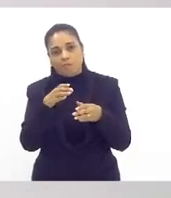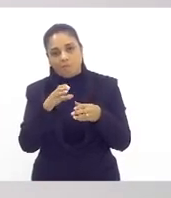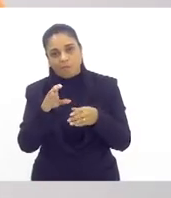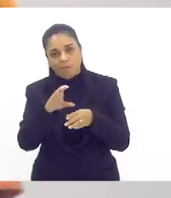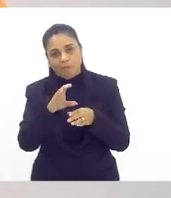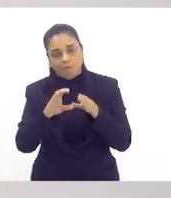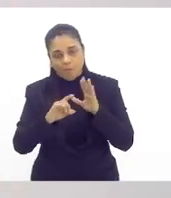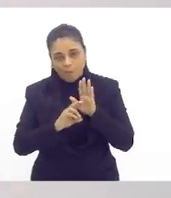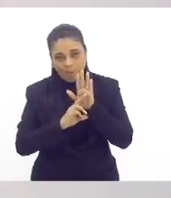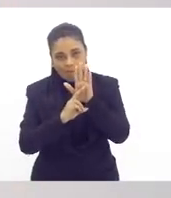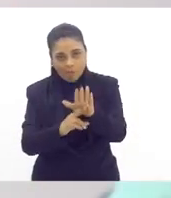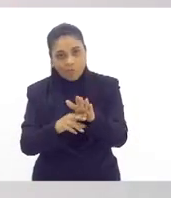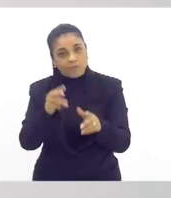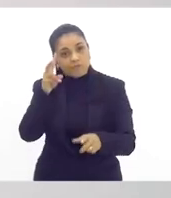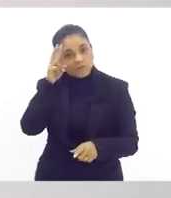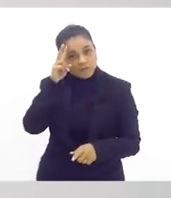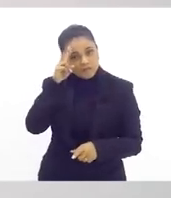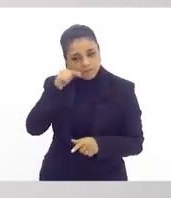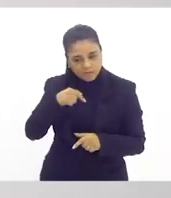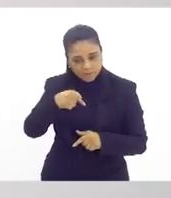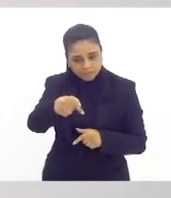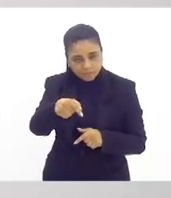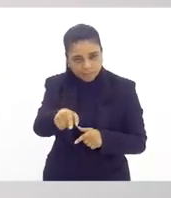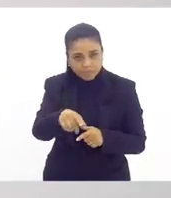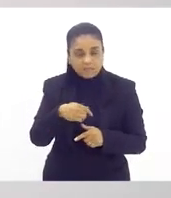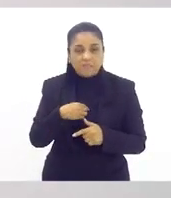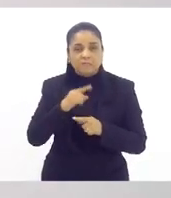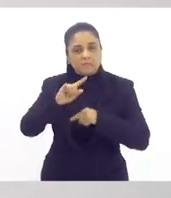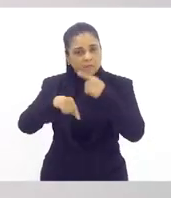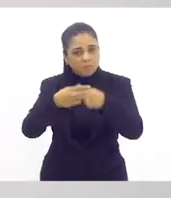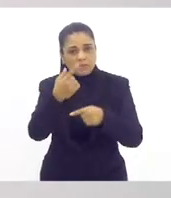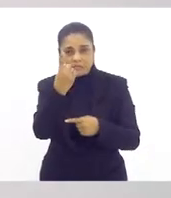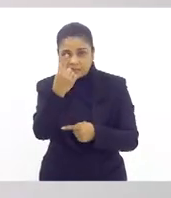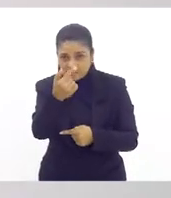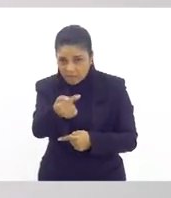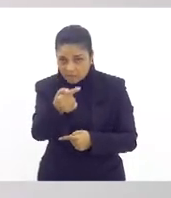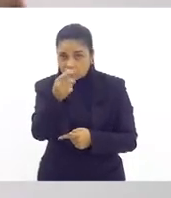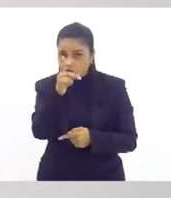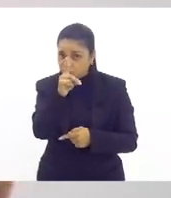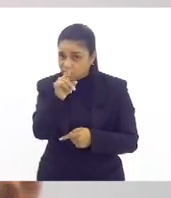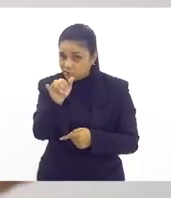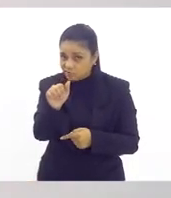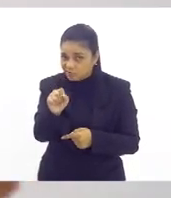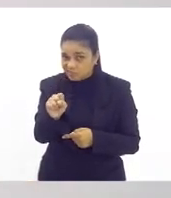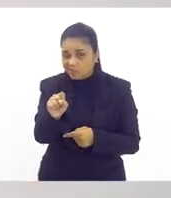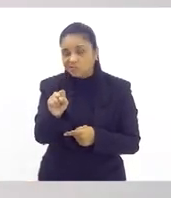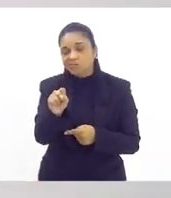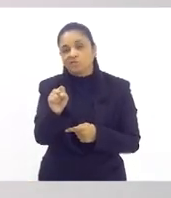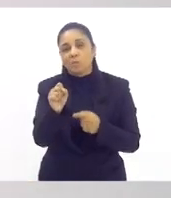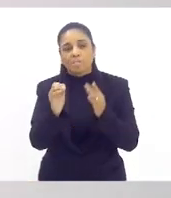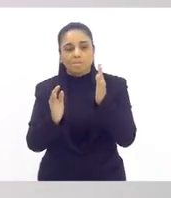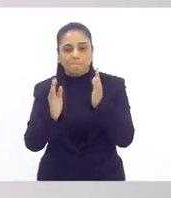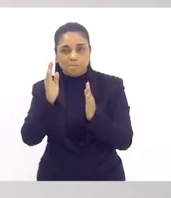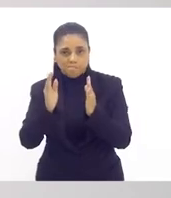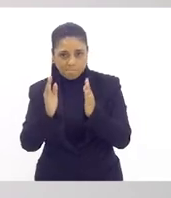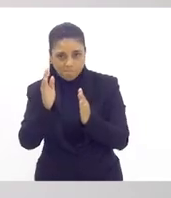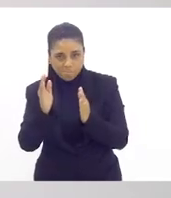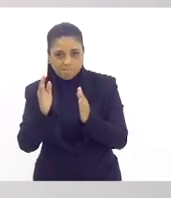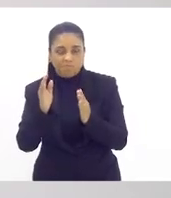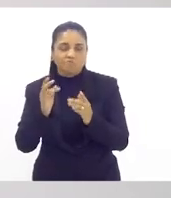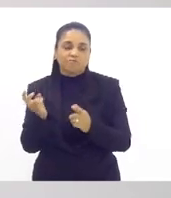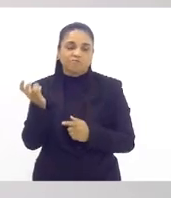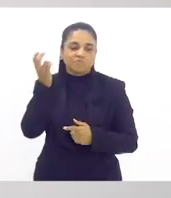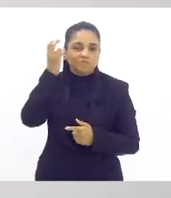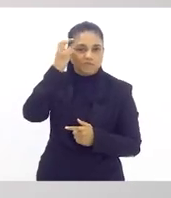para que a gente depois então de sete dias né que é o que a gente tá estipulando de prazo da Secretaria de